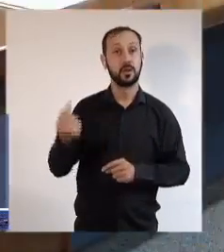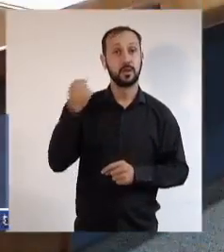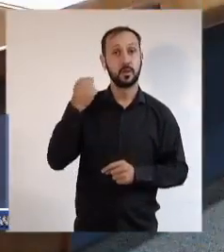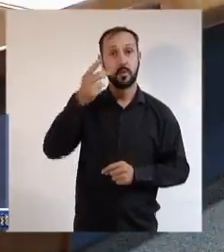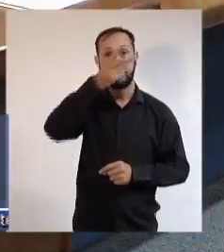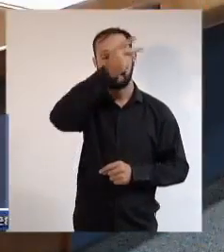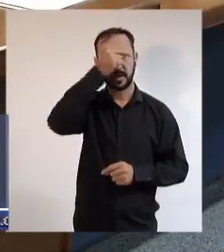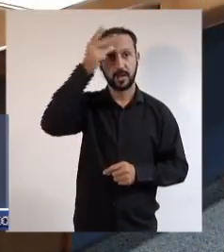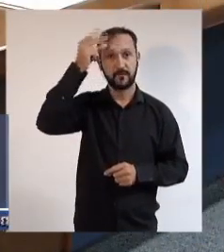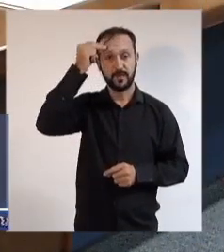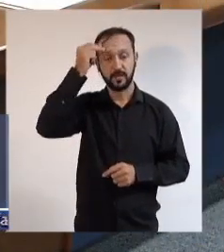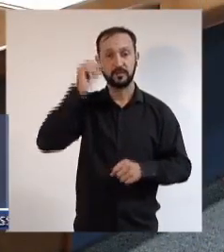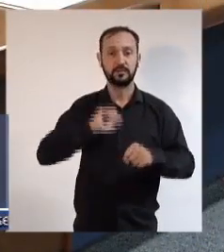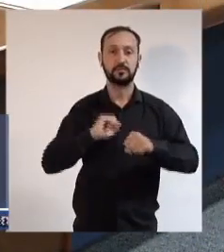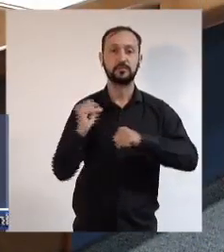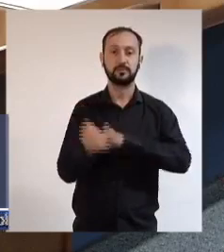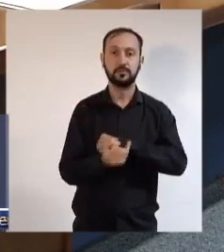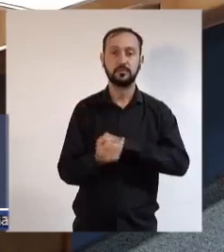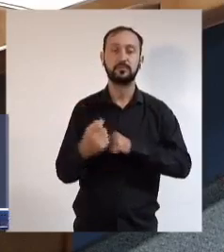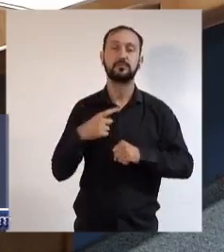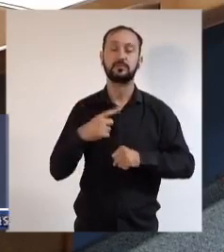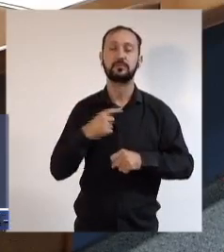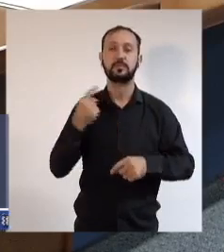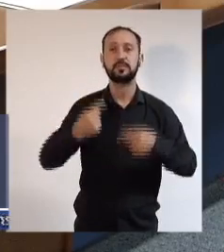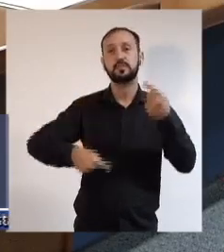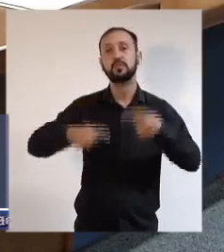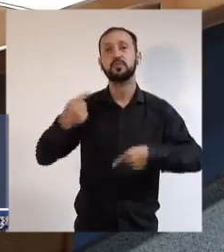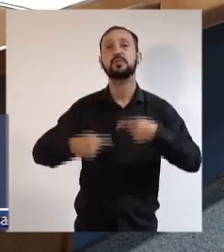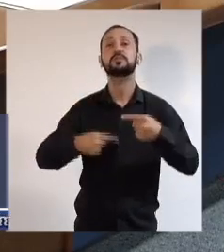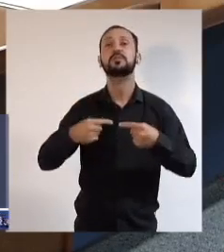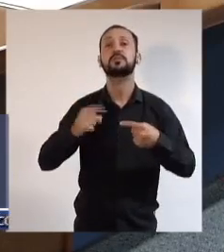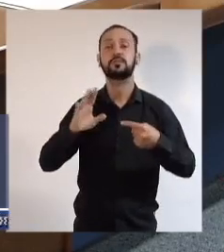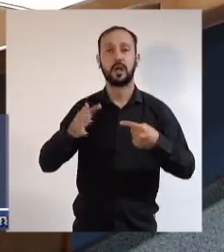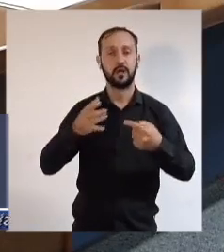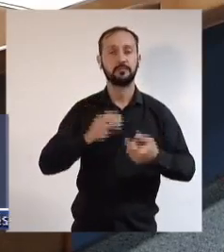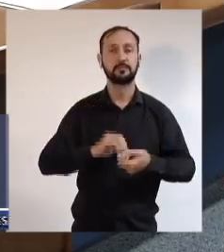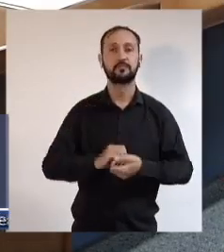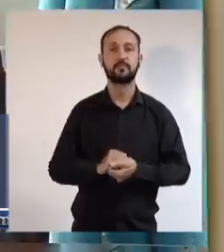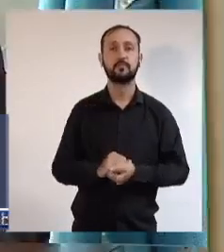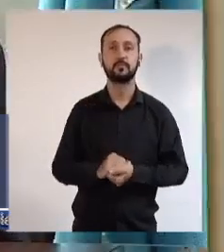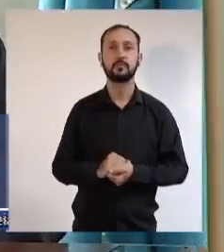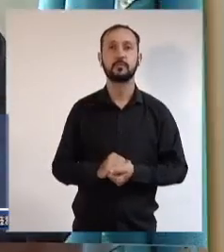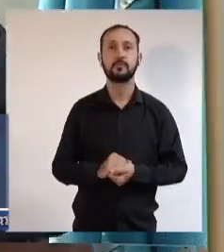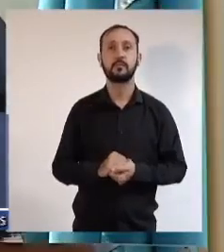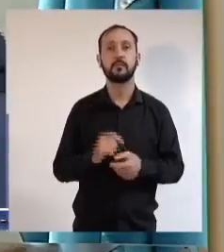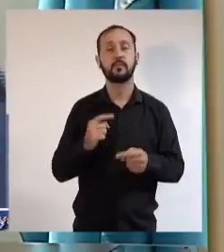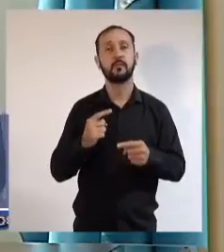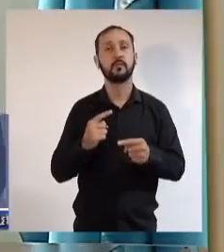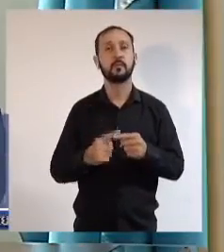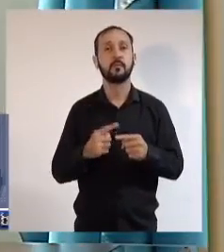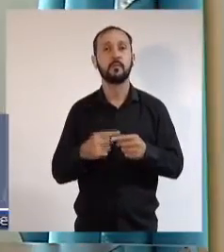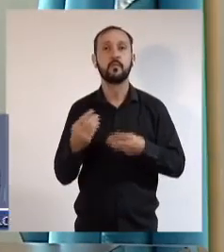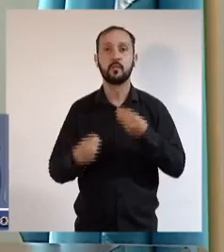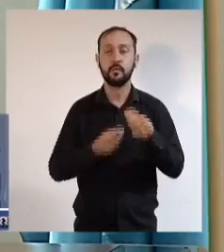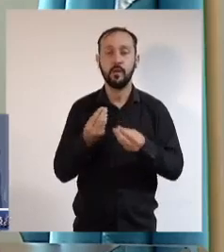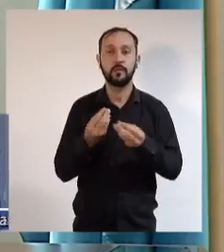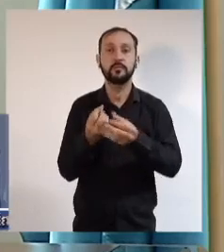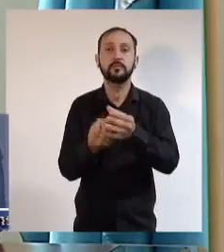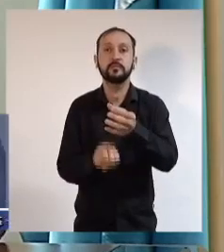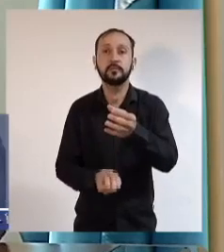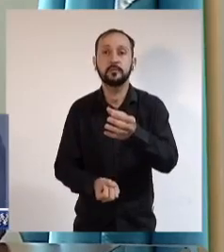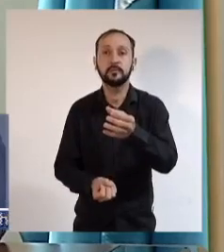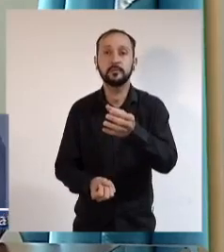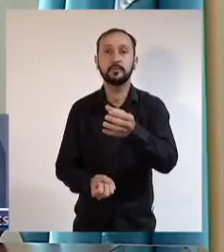ivinhema nós discutimos beretta a questão da implantação